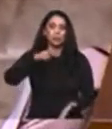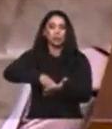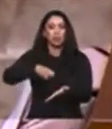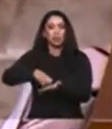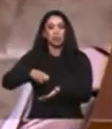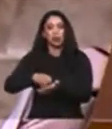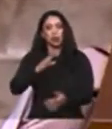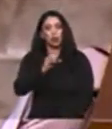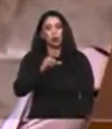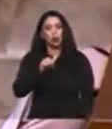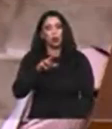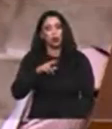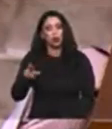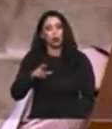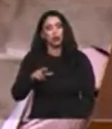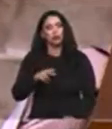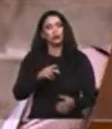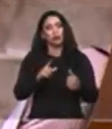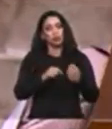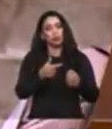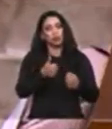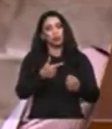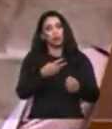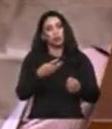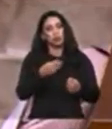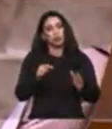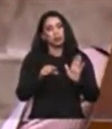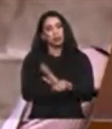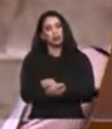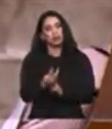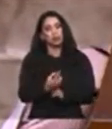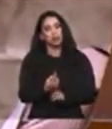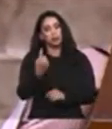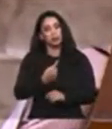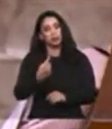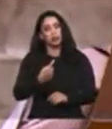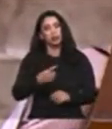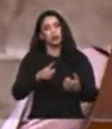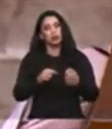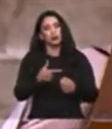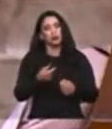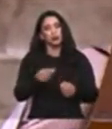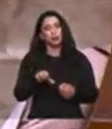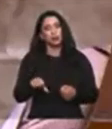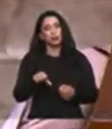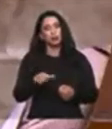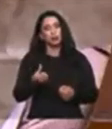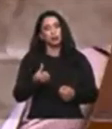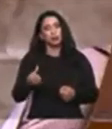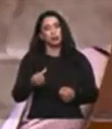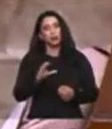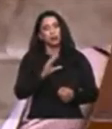dos réus Fernando Collor nas penas do artigo 317, parágrafo 1º, combinados artigos 29 e 69 do Código